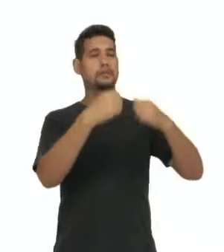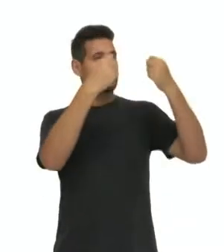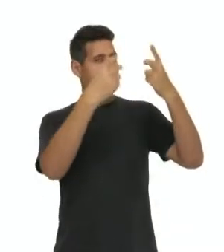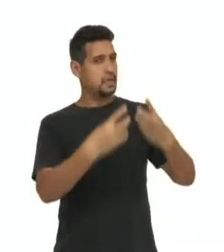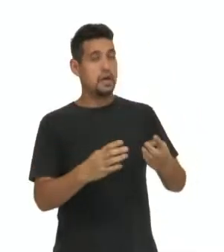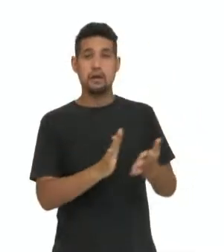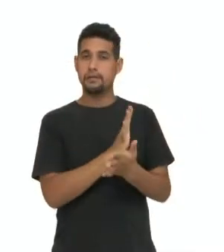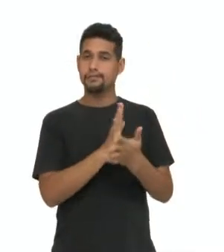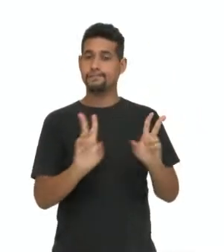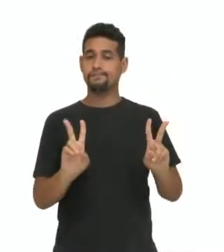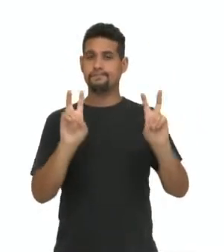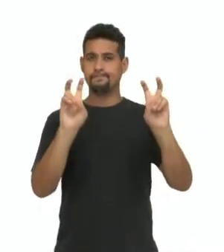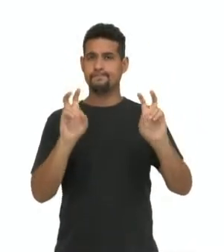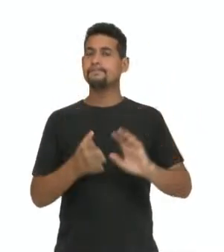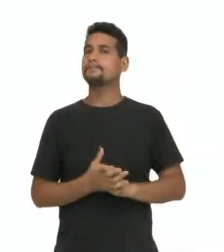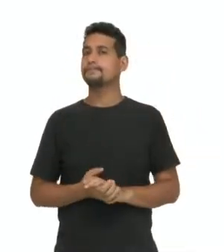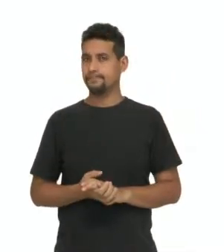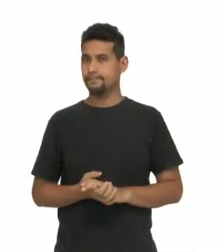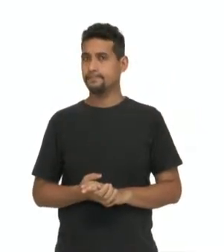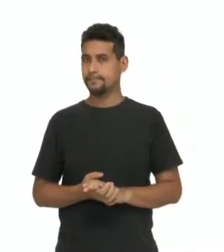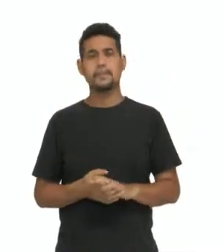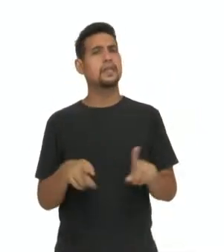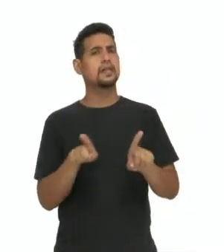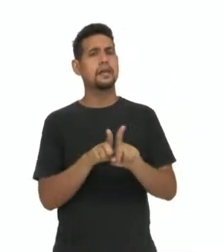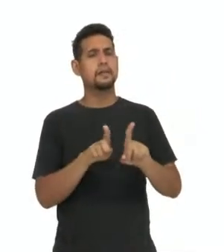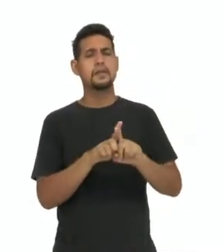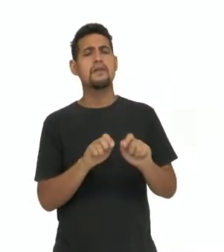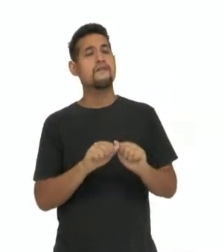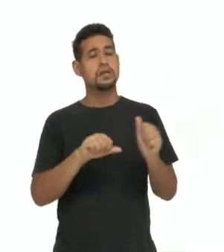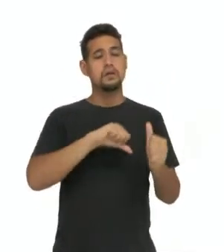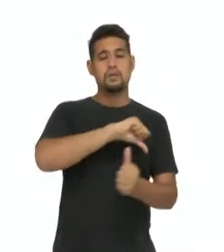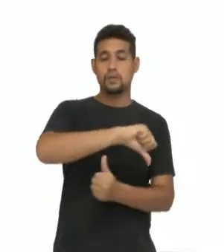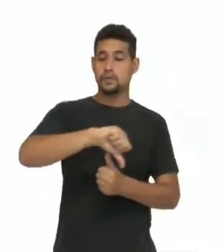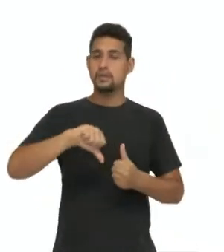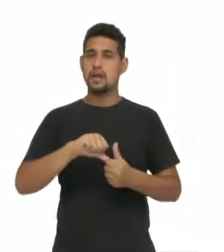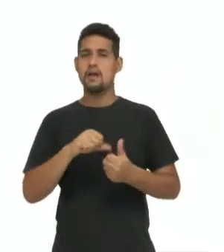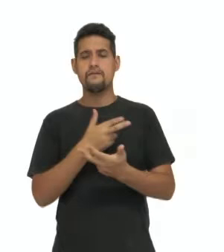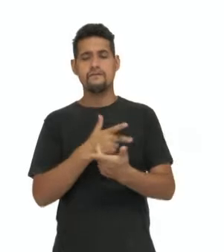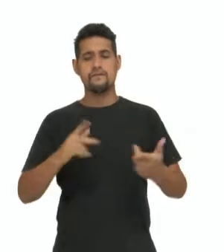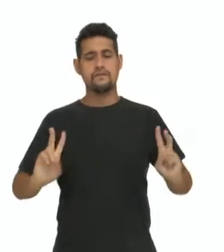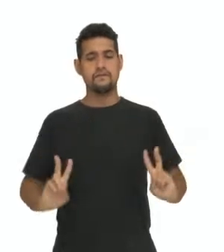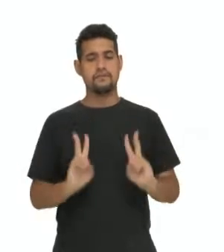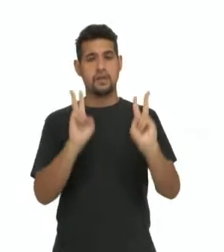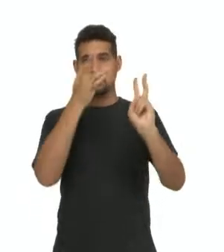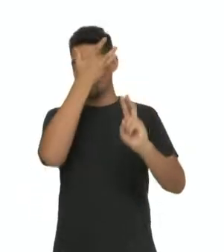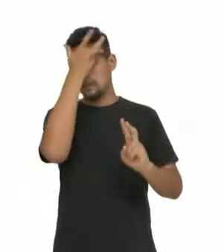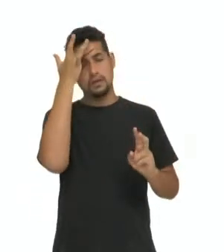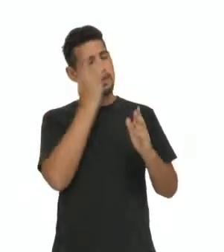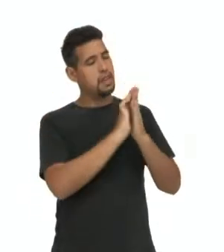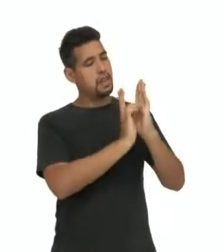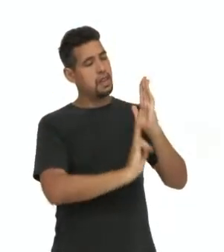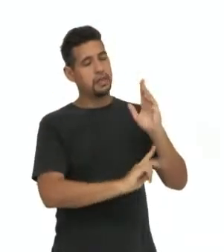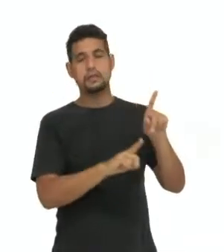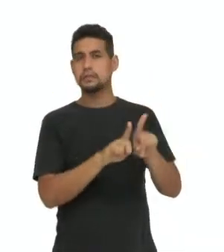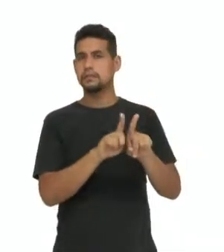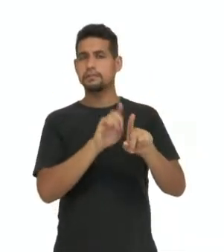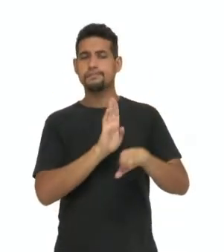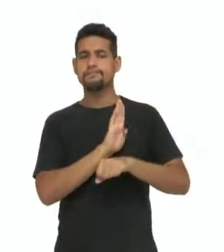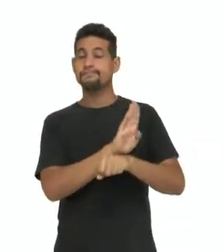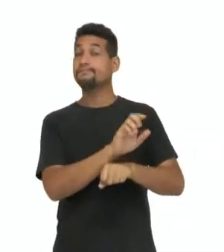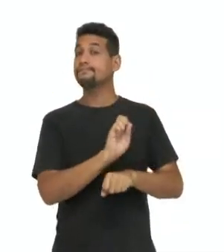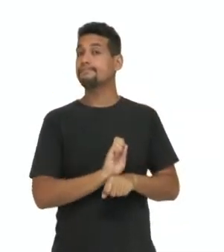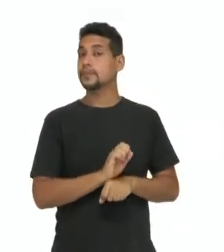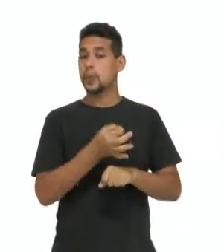uma determinada ideia, influenciar ou transformar os valores do leitor ou da leitora em favor de